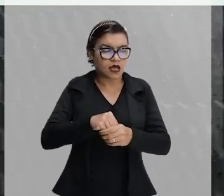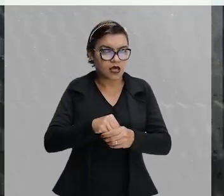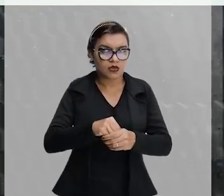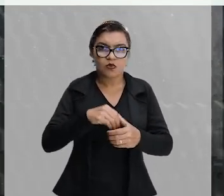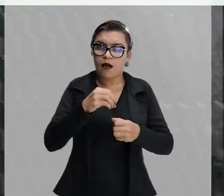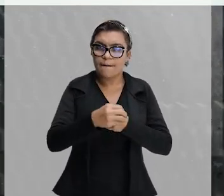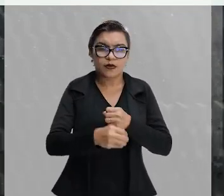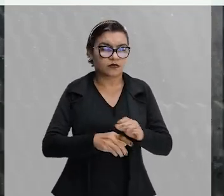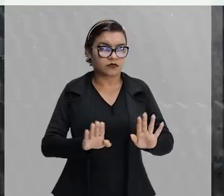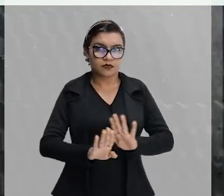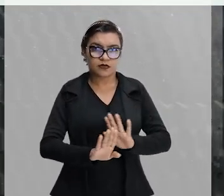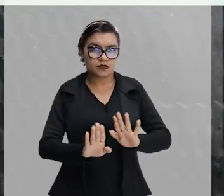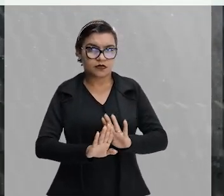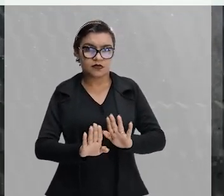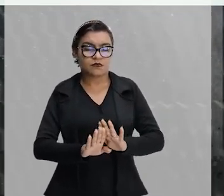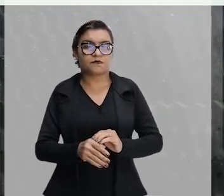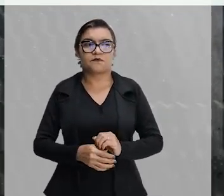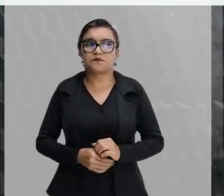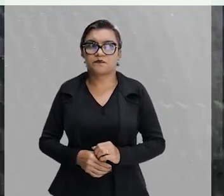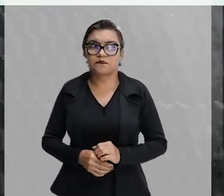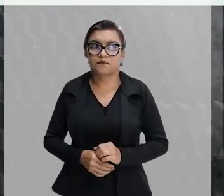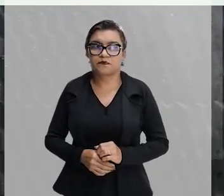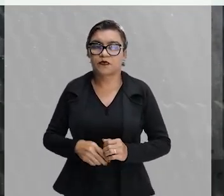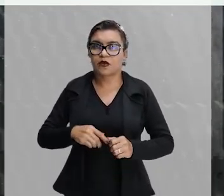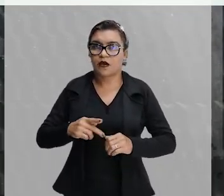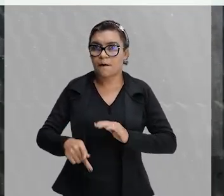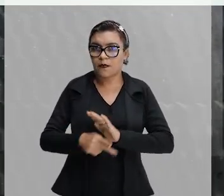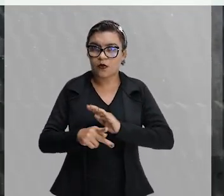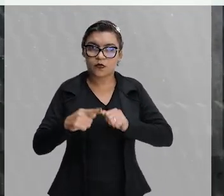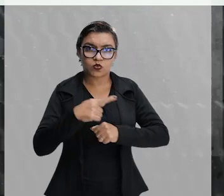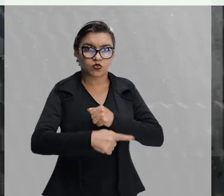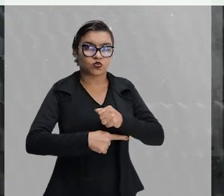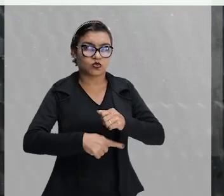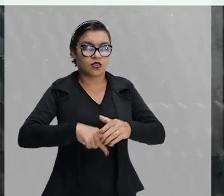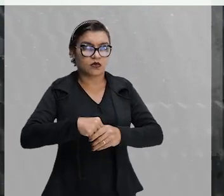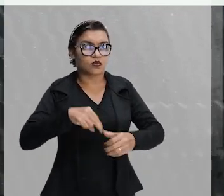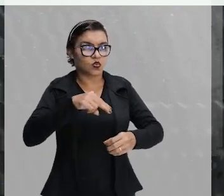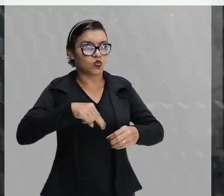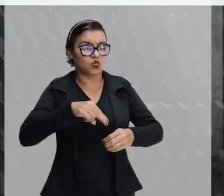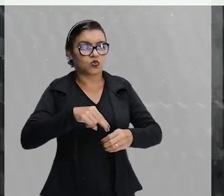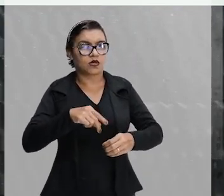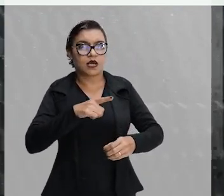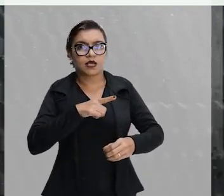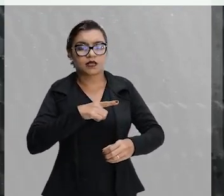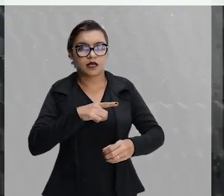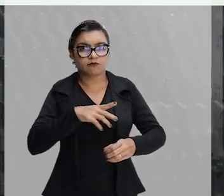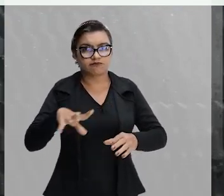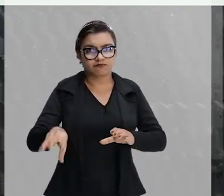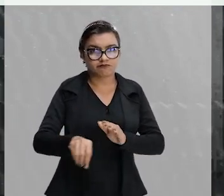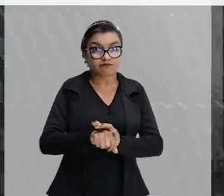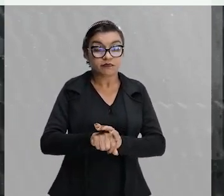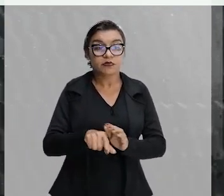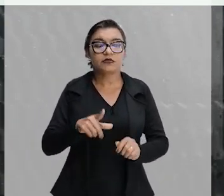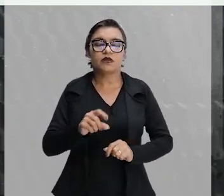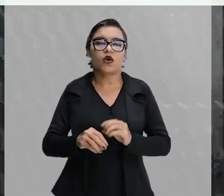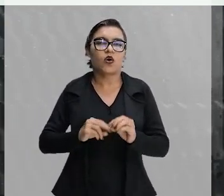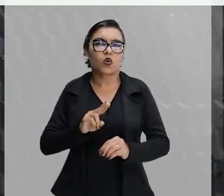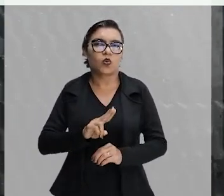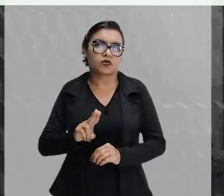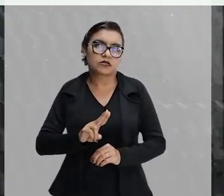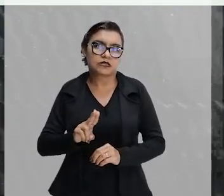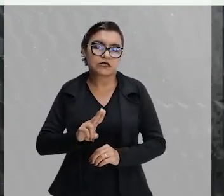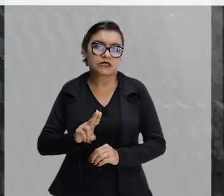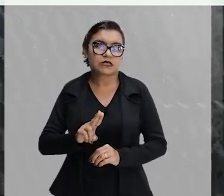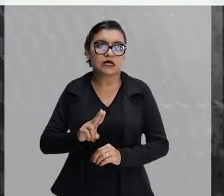essas partículas atômicas, essas partículas que estão no núcleo, justamente mantendo essa interação. Lá que nós chamamos de